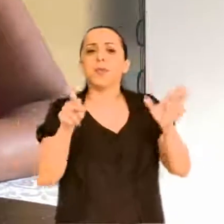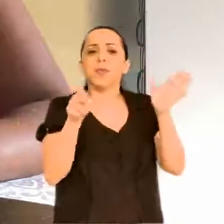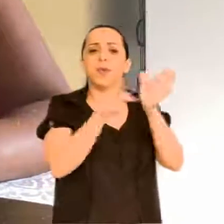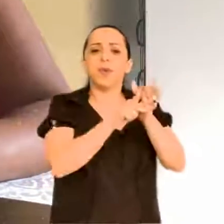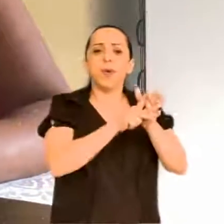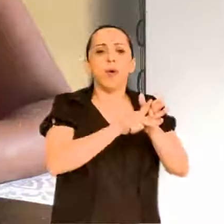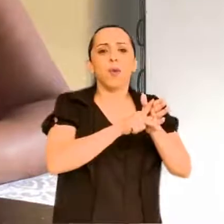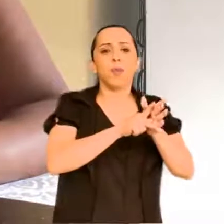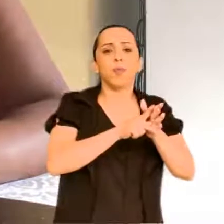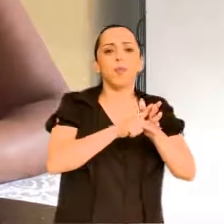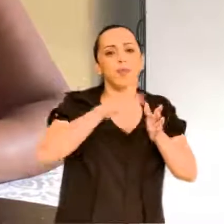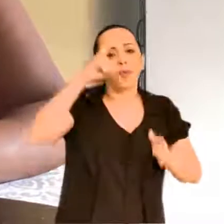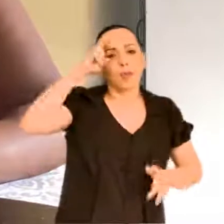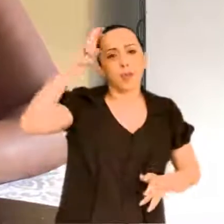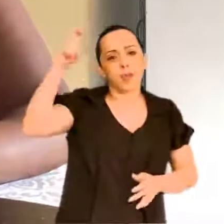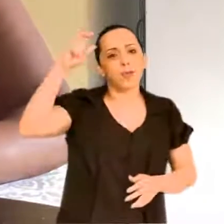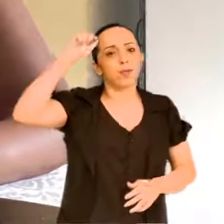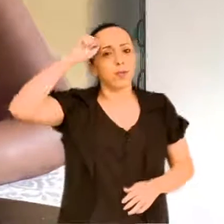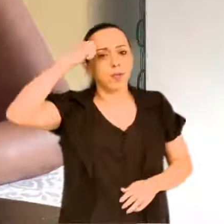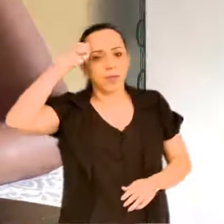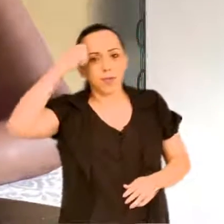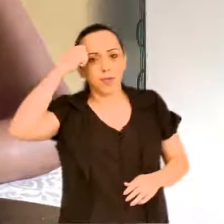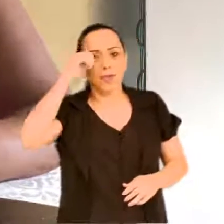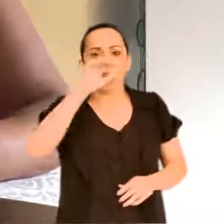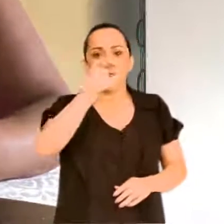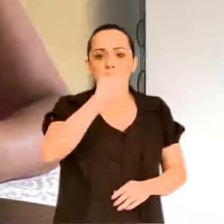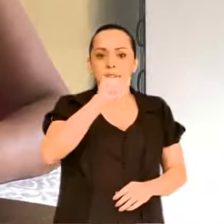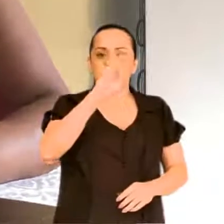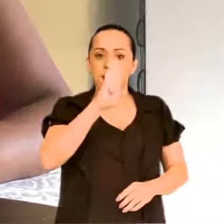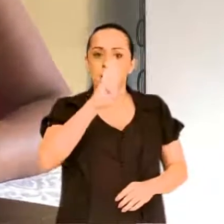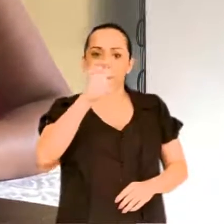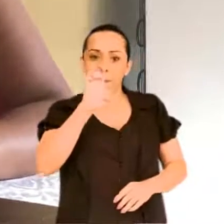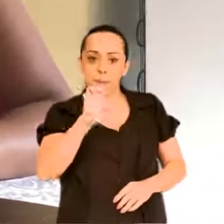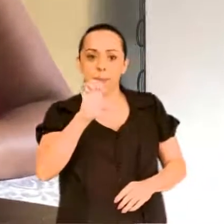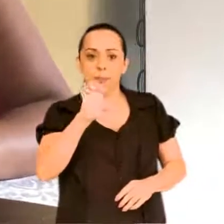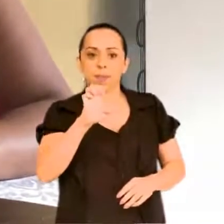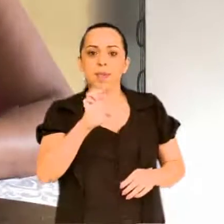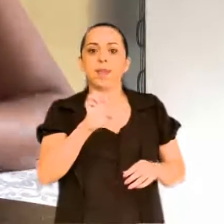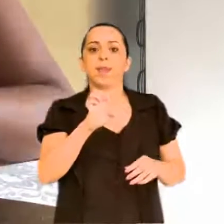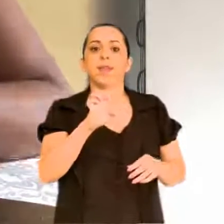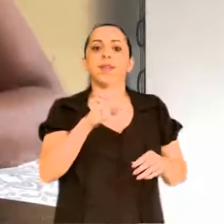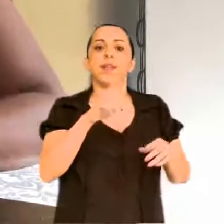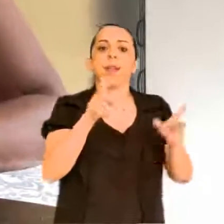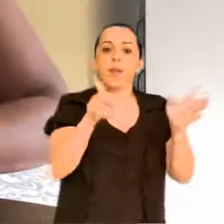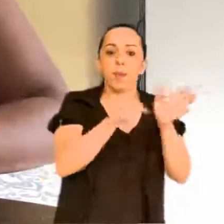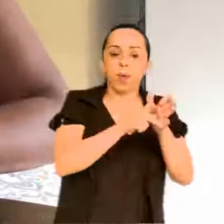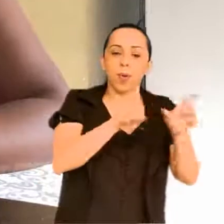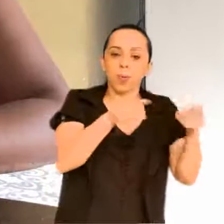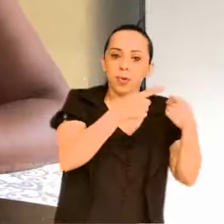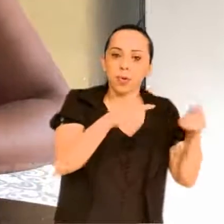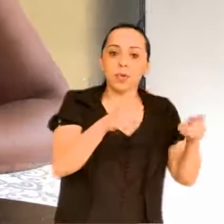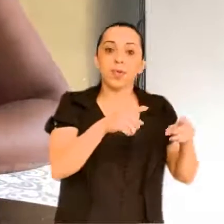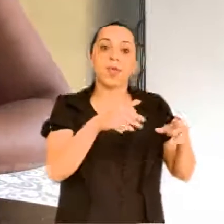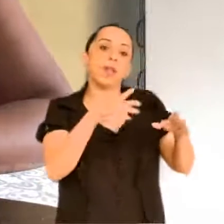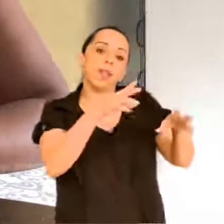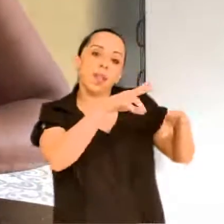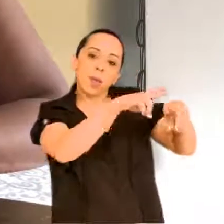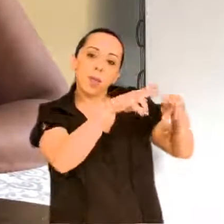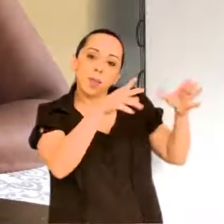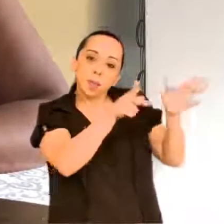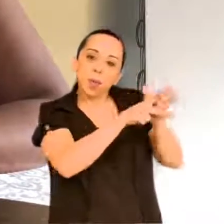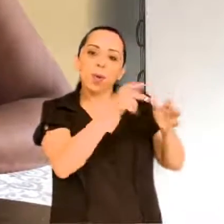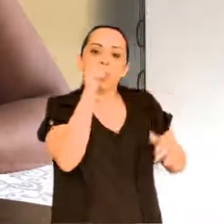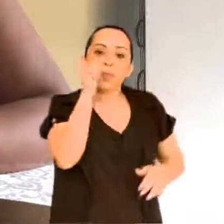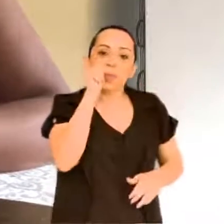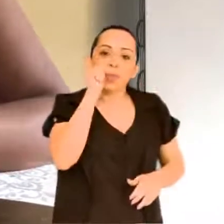São instrumentos totalmente dentro da cultura africana. O AB, ele é um instrumento